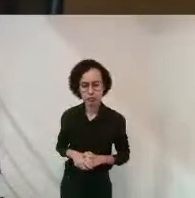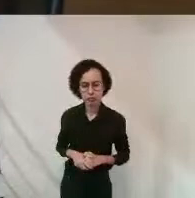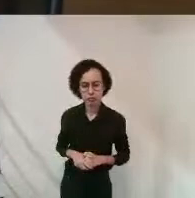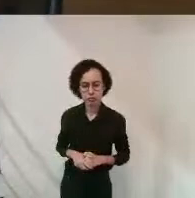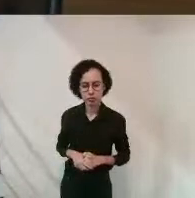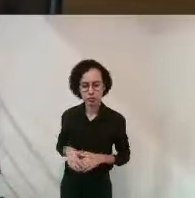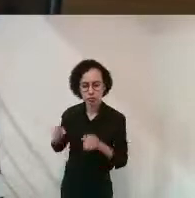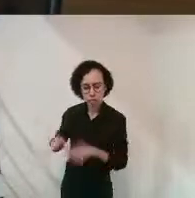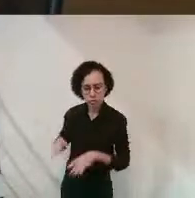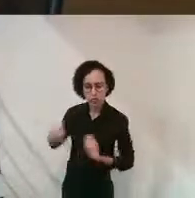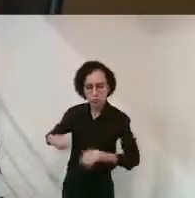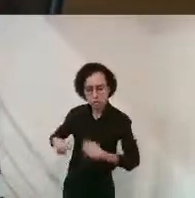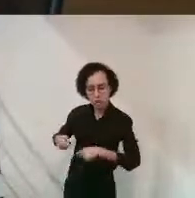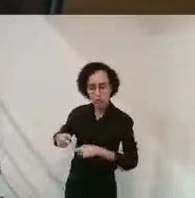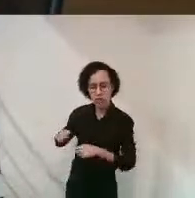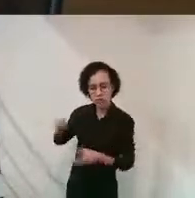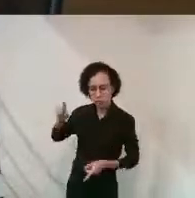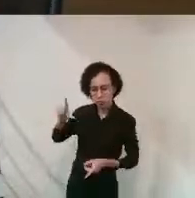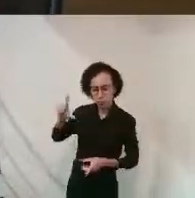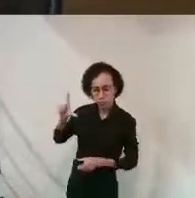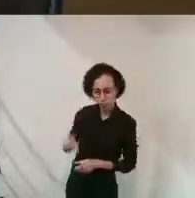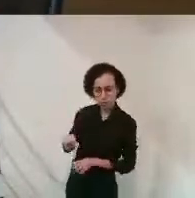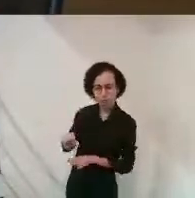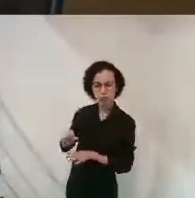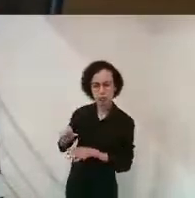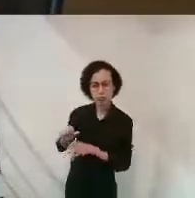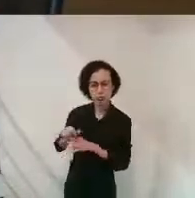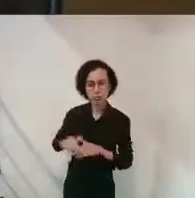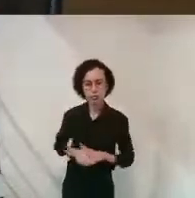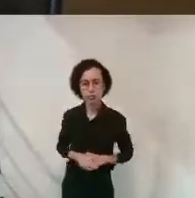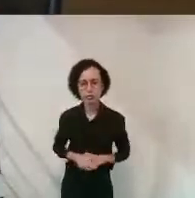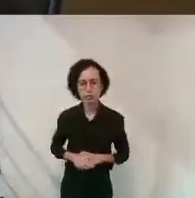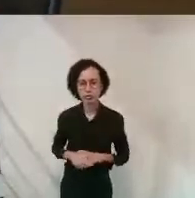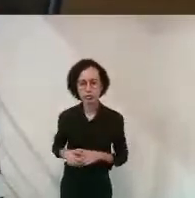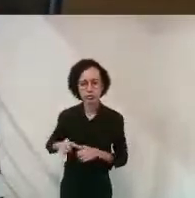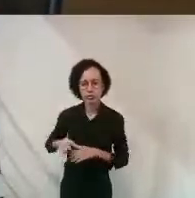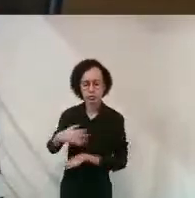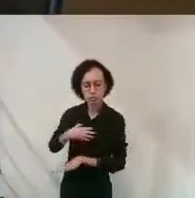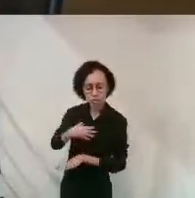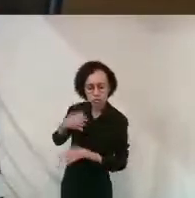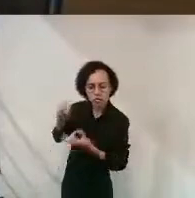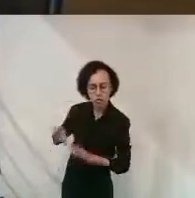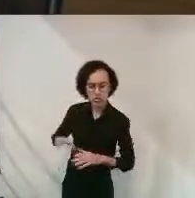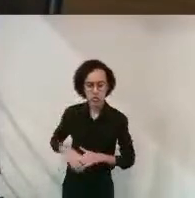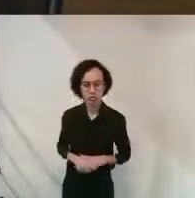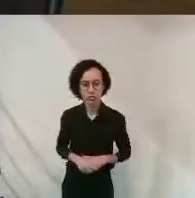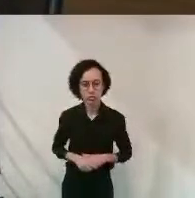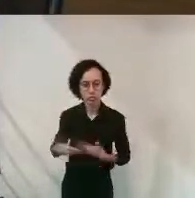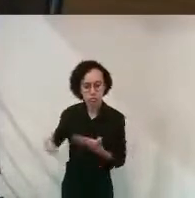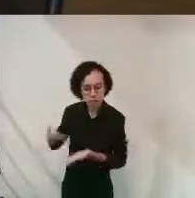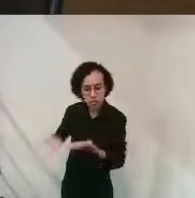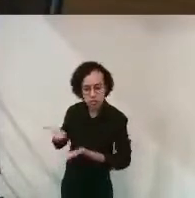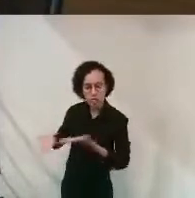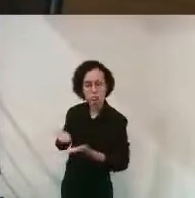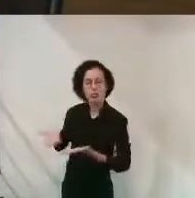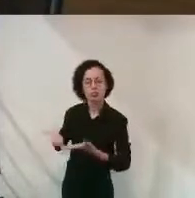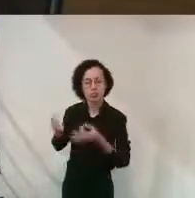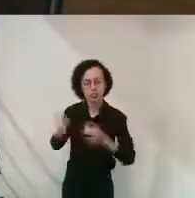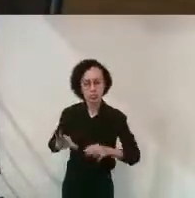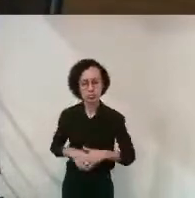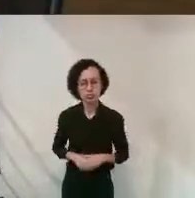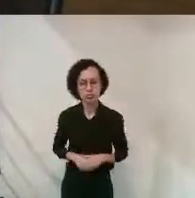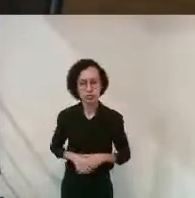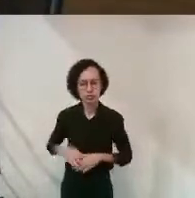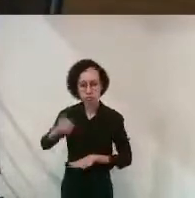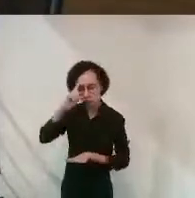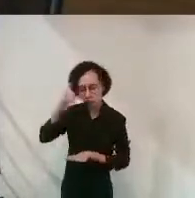reciclar, você reduzir, destinar de forma adequada, fazer o tratamento dos resíduos para que cada